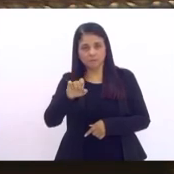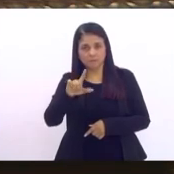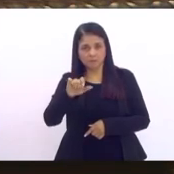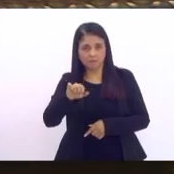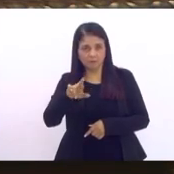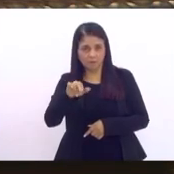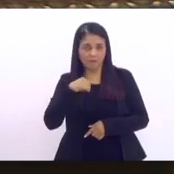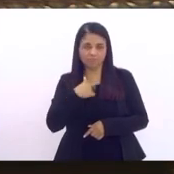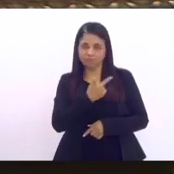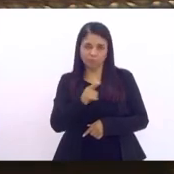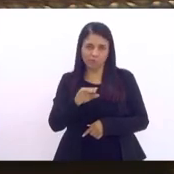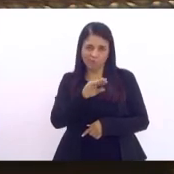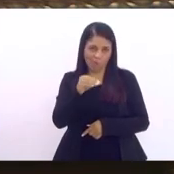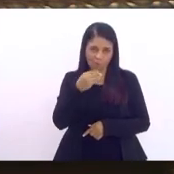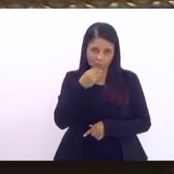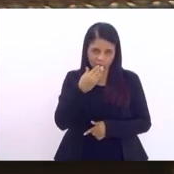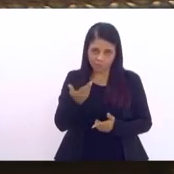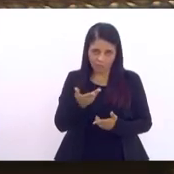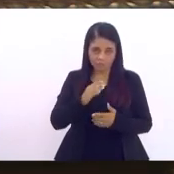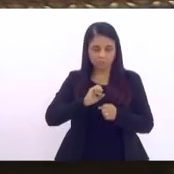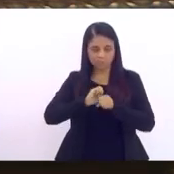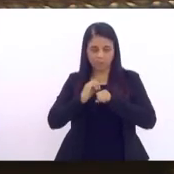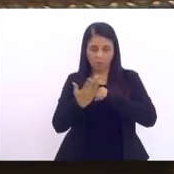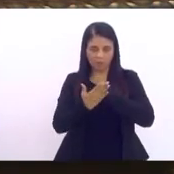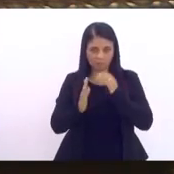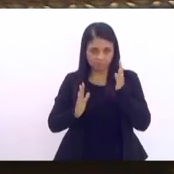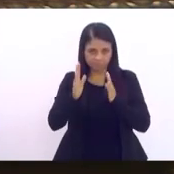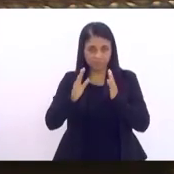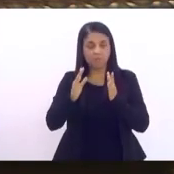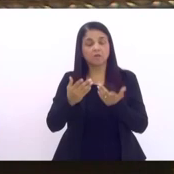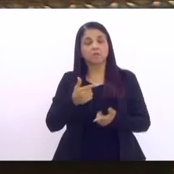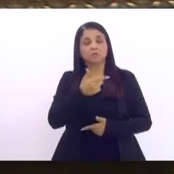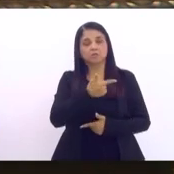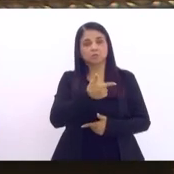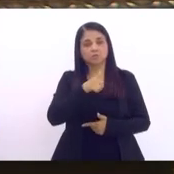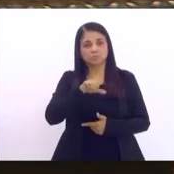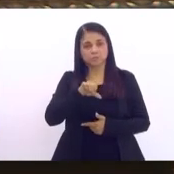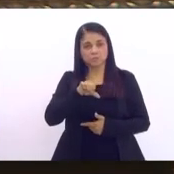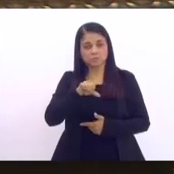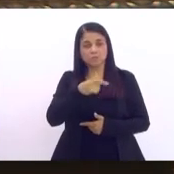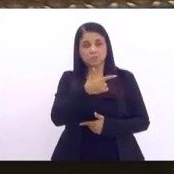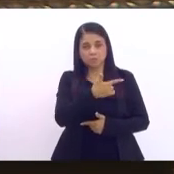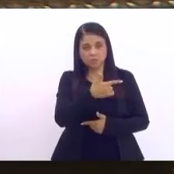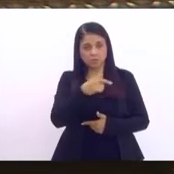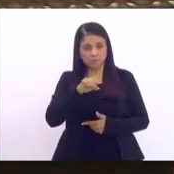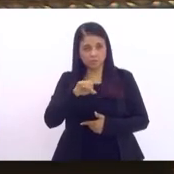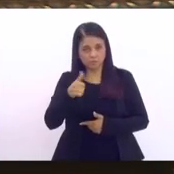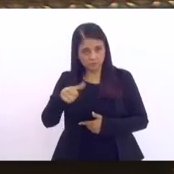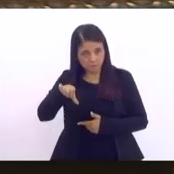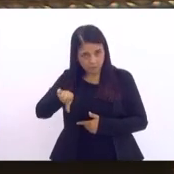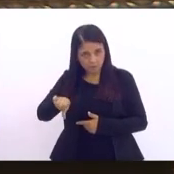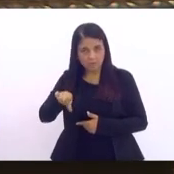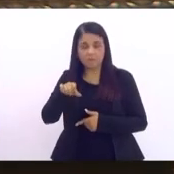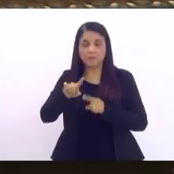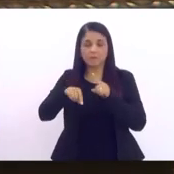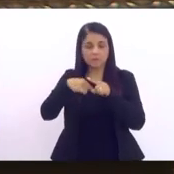somente no ano de 2019, que até depois o senhor também se tornou secretário de Estado. Mas